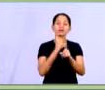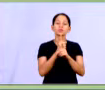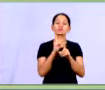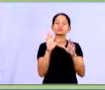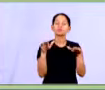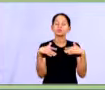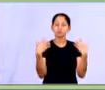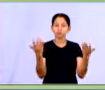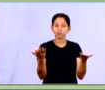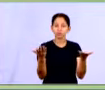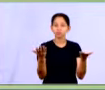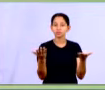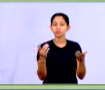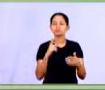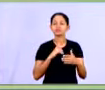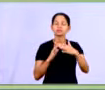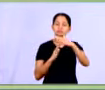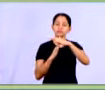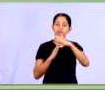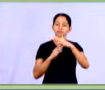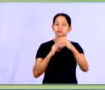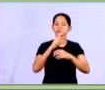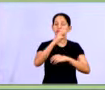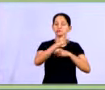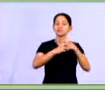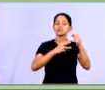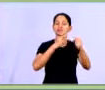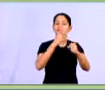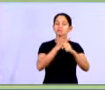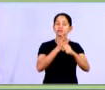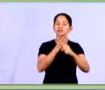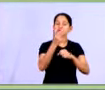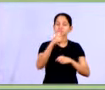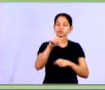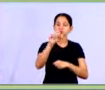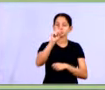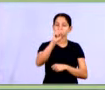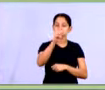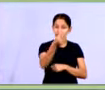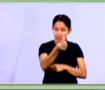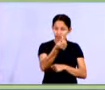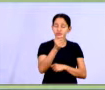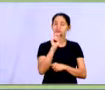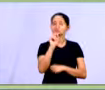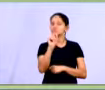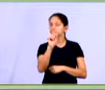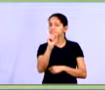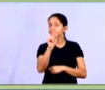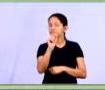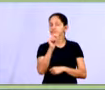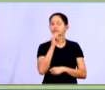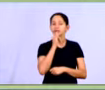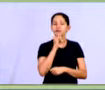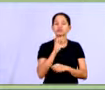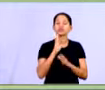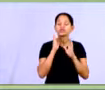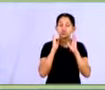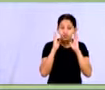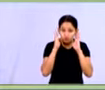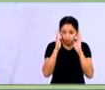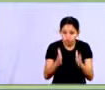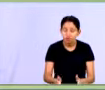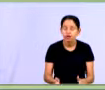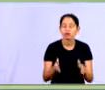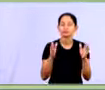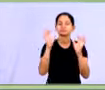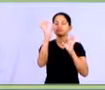o período de tempo, que é 3 anos e 86. Agora vamos entender assim, ó. Após apropriar os valores e obter